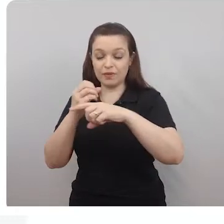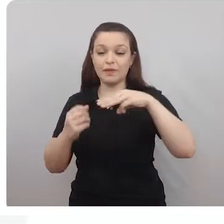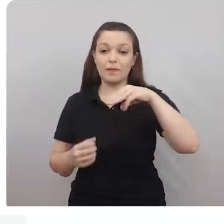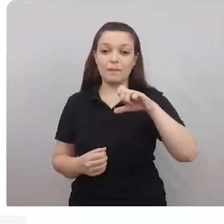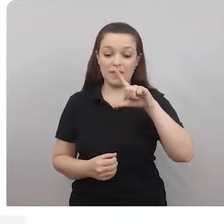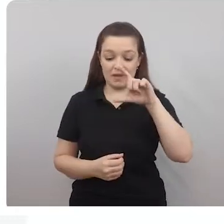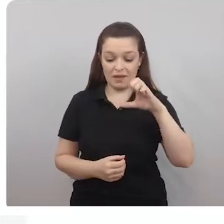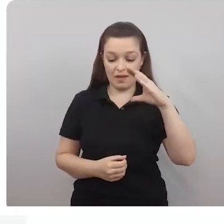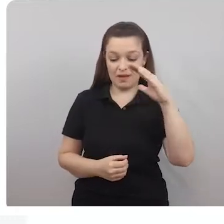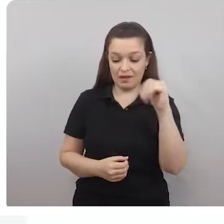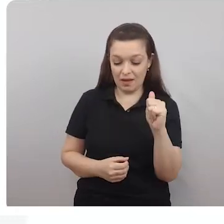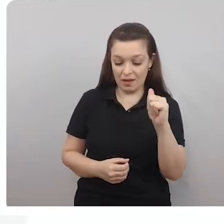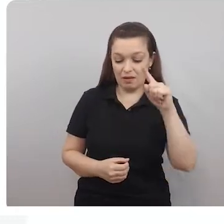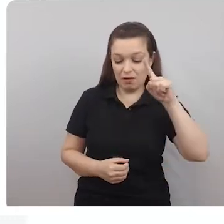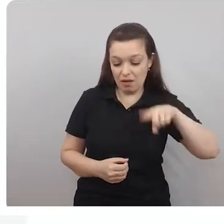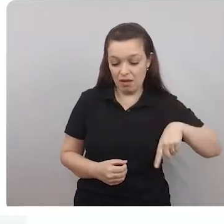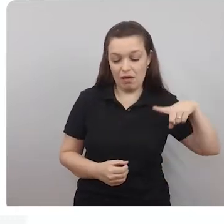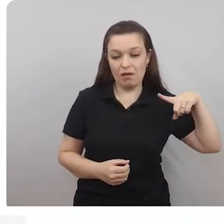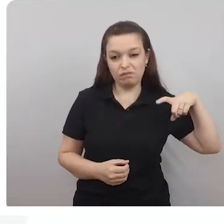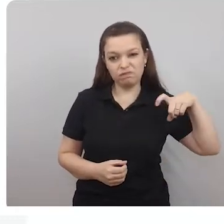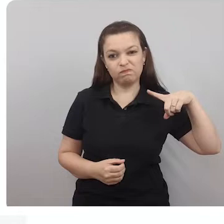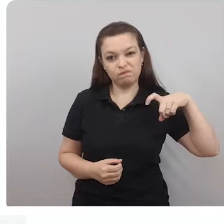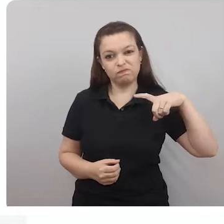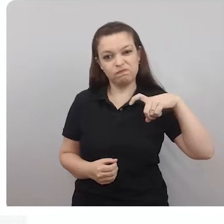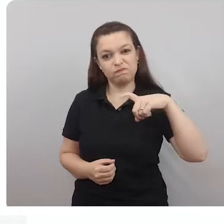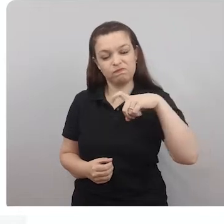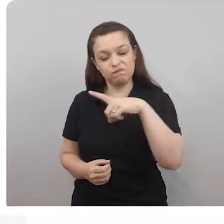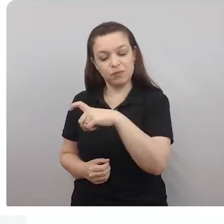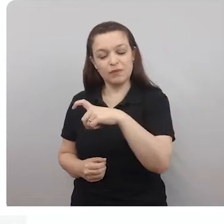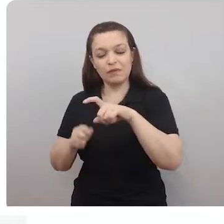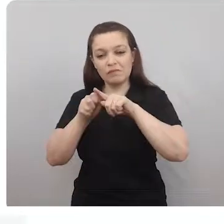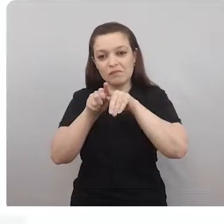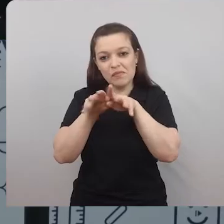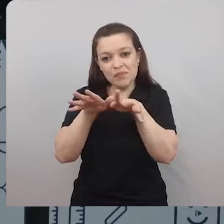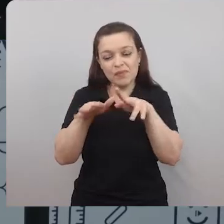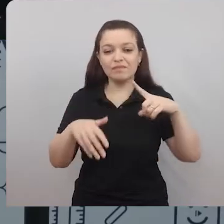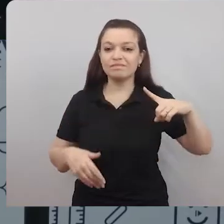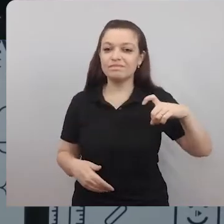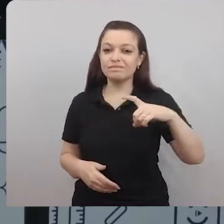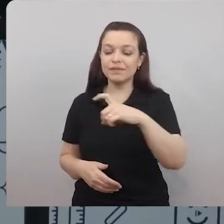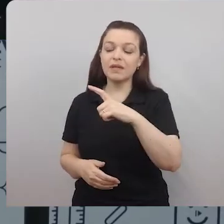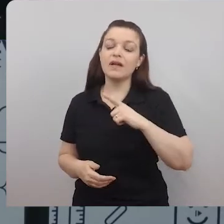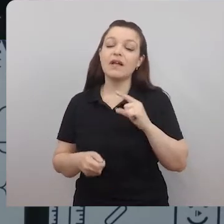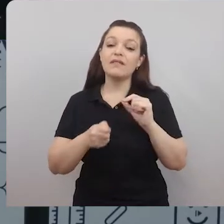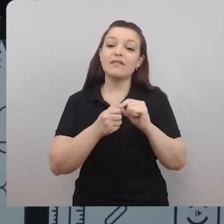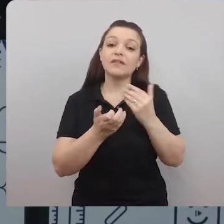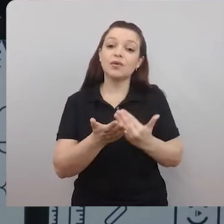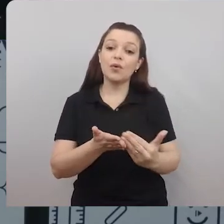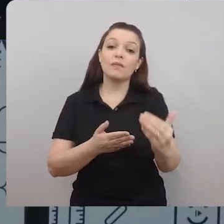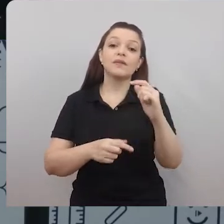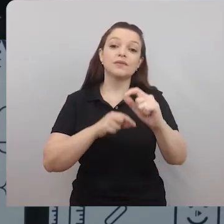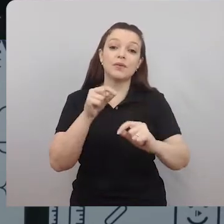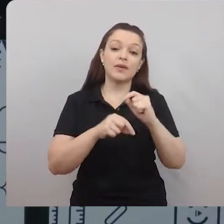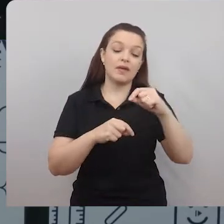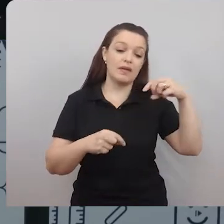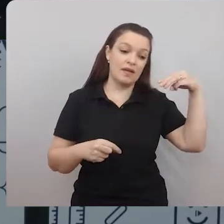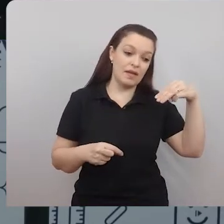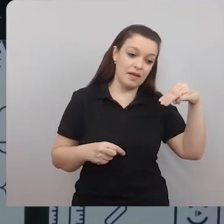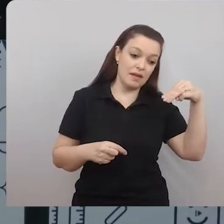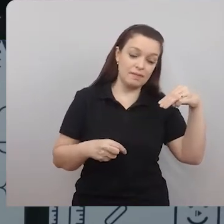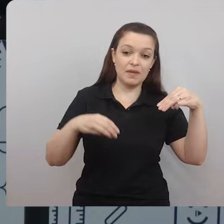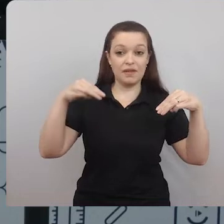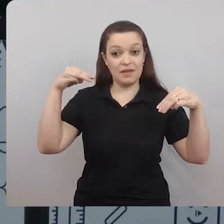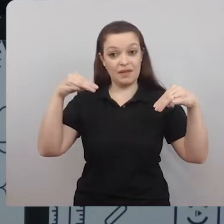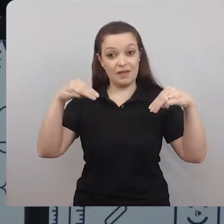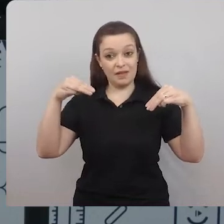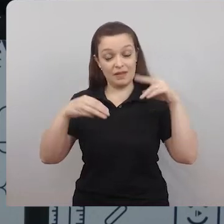meleca, um lagarto. E aí, nós fizemos o traçado das letras iniciais do Mauro e